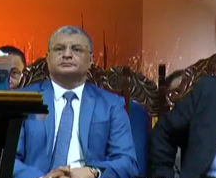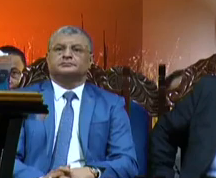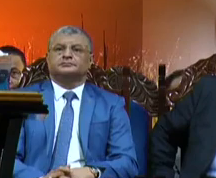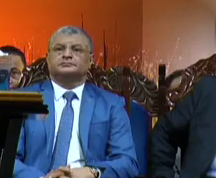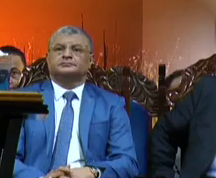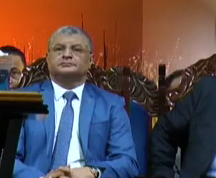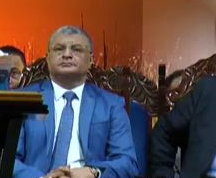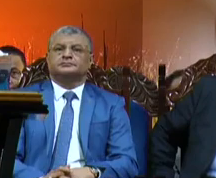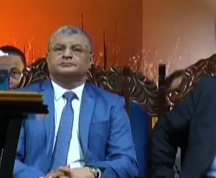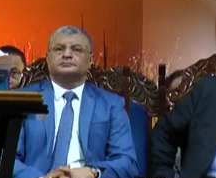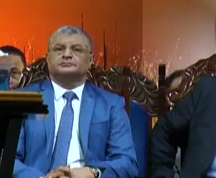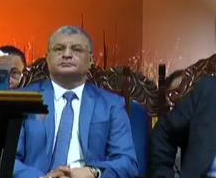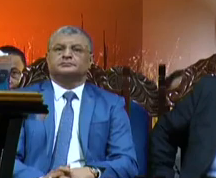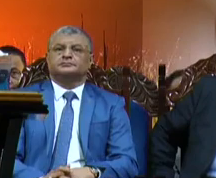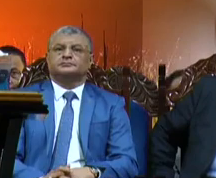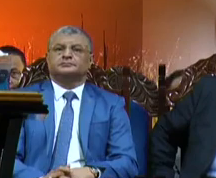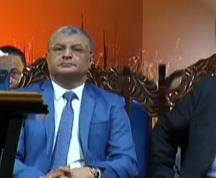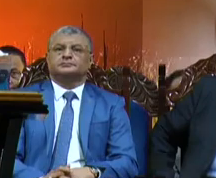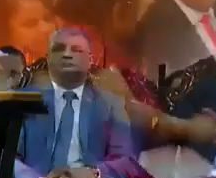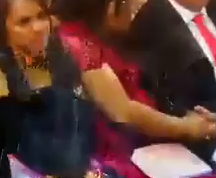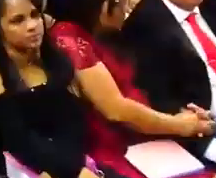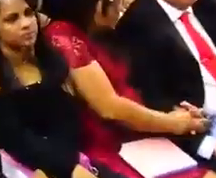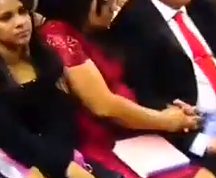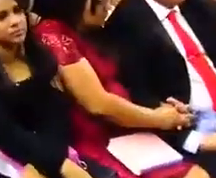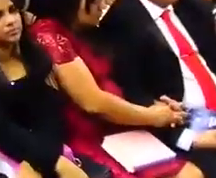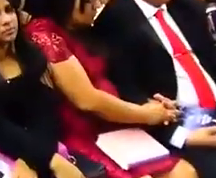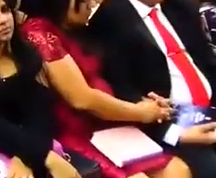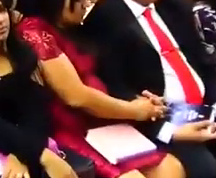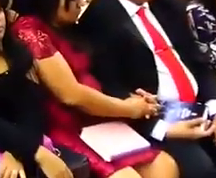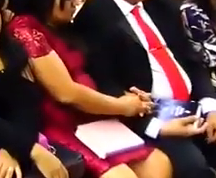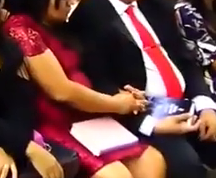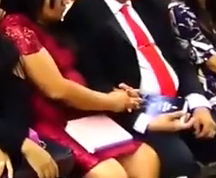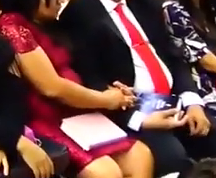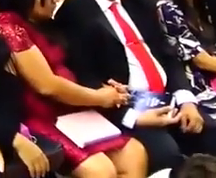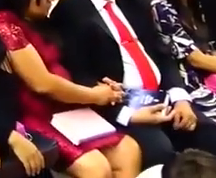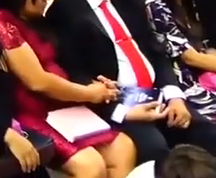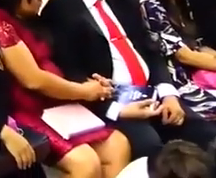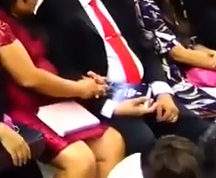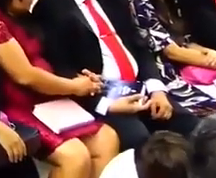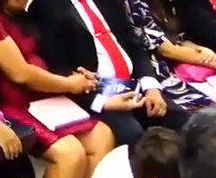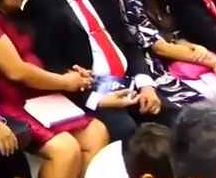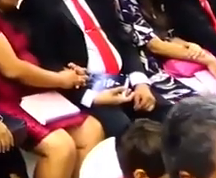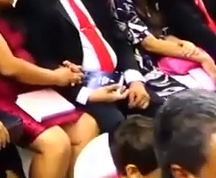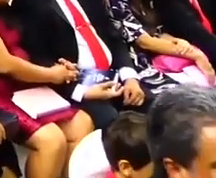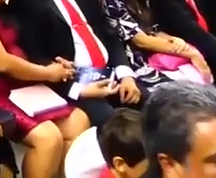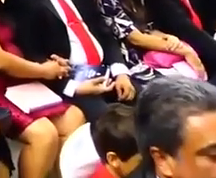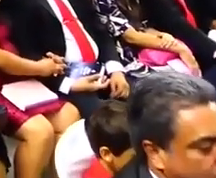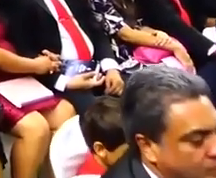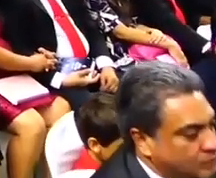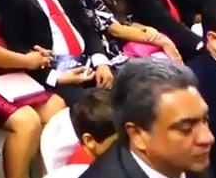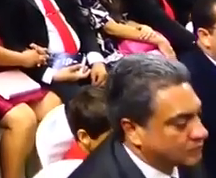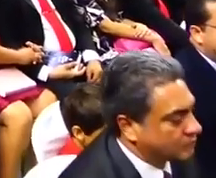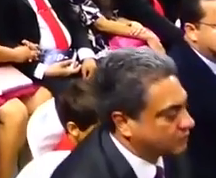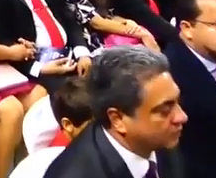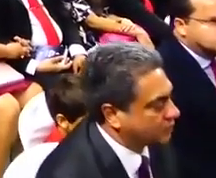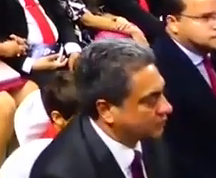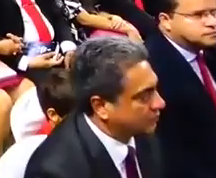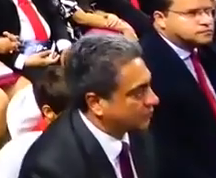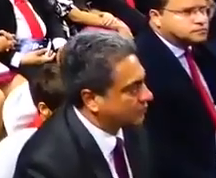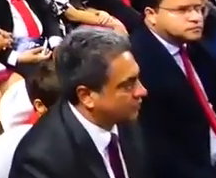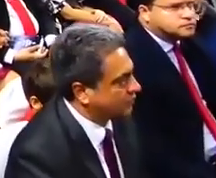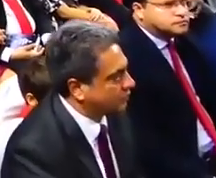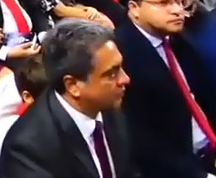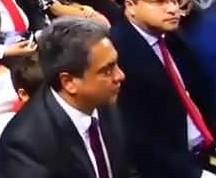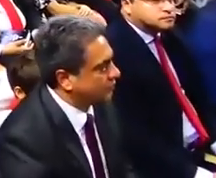não muda e ele foi capaz de fazer ontem, então ele é capaz de fazer hoje e